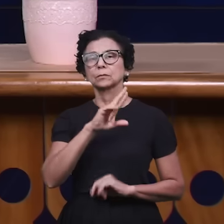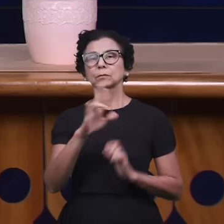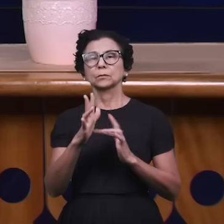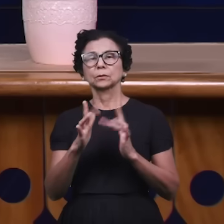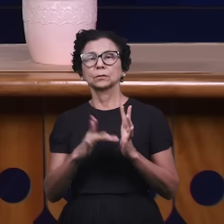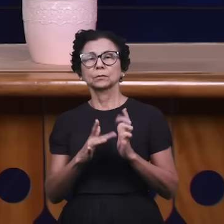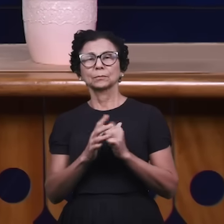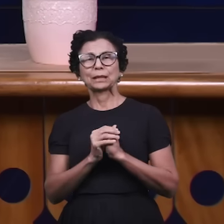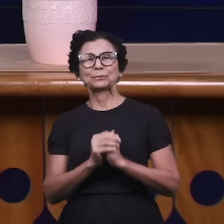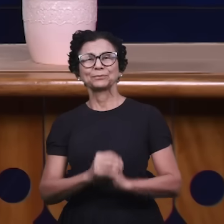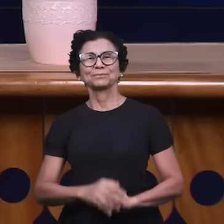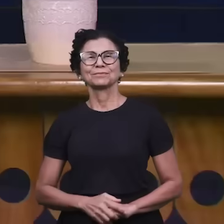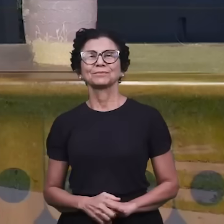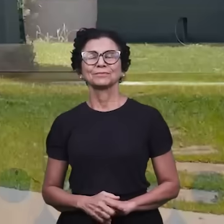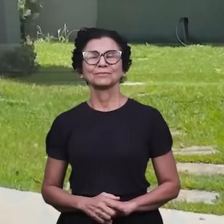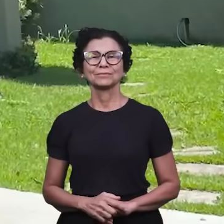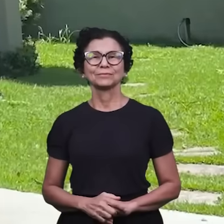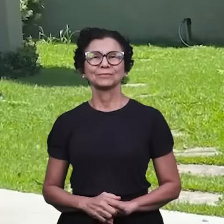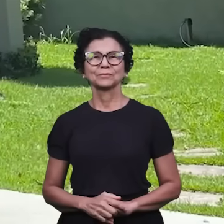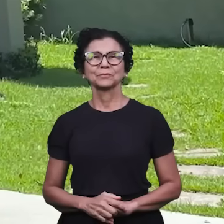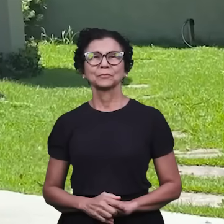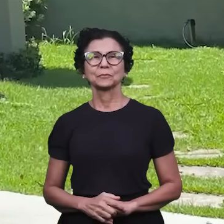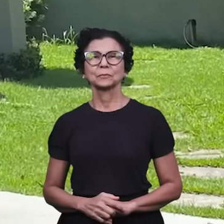nome de Jesus. Amém.